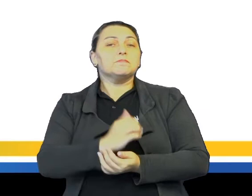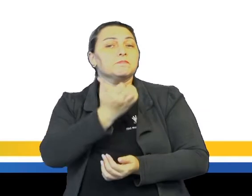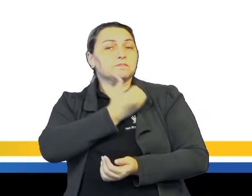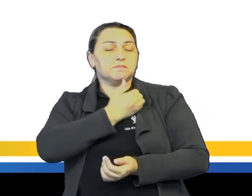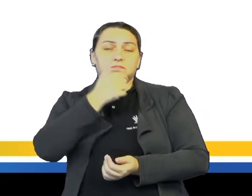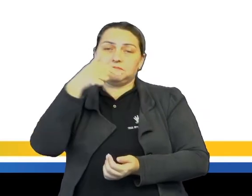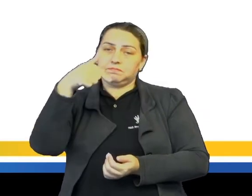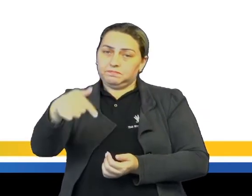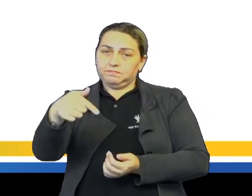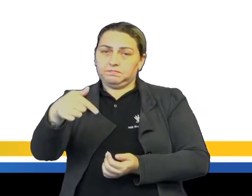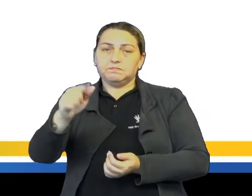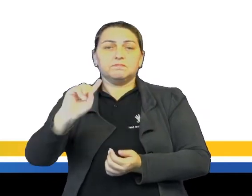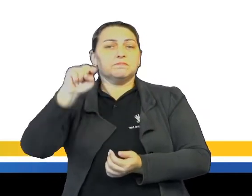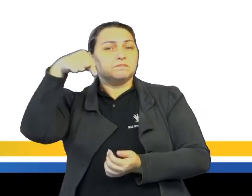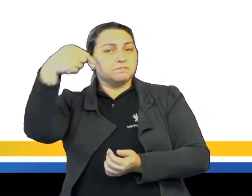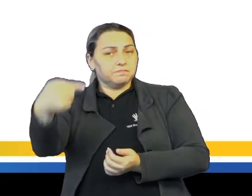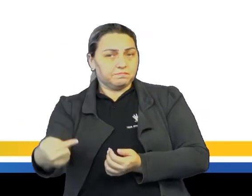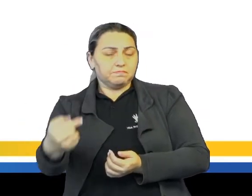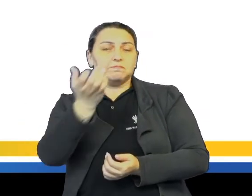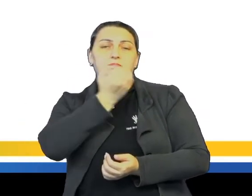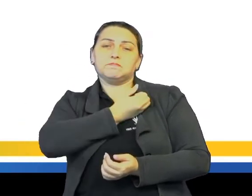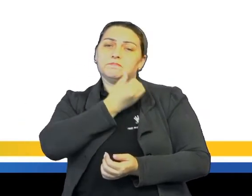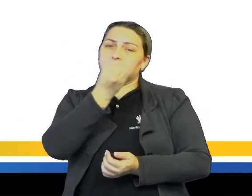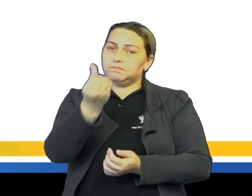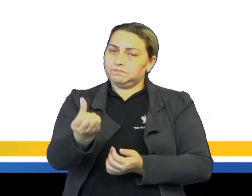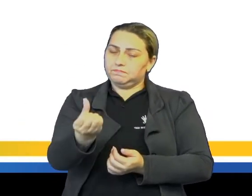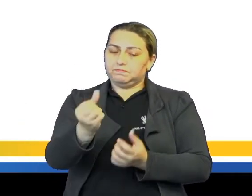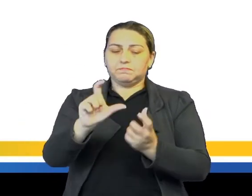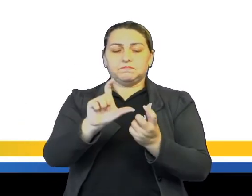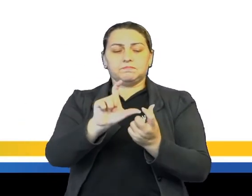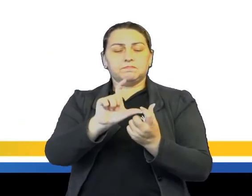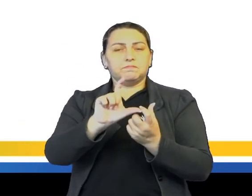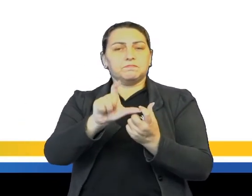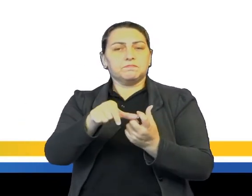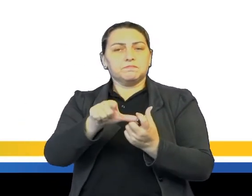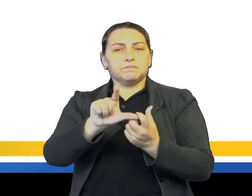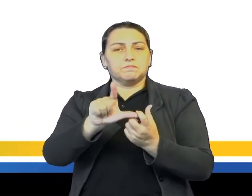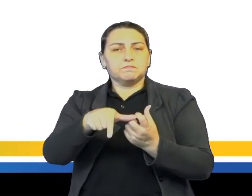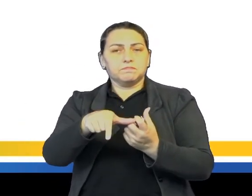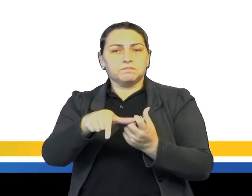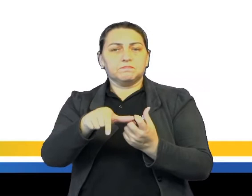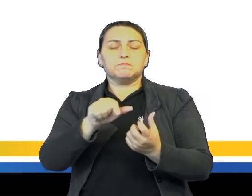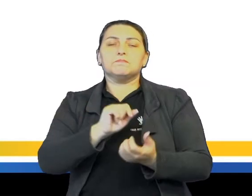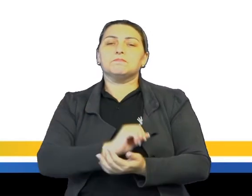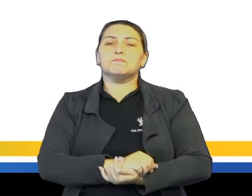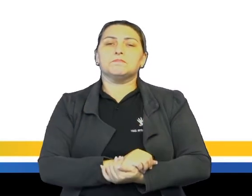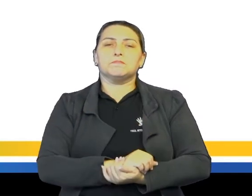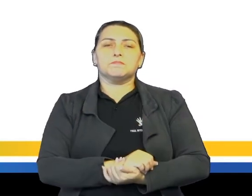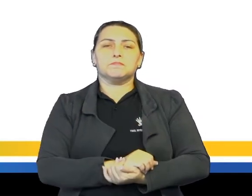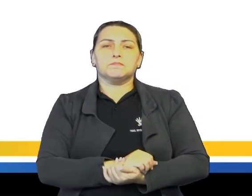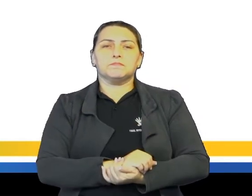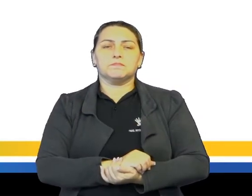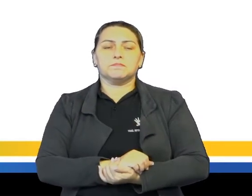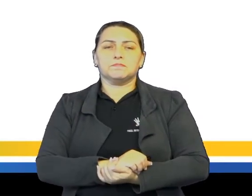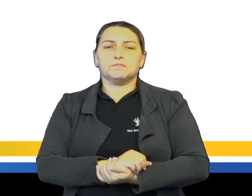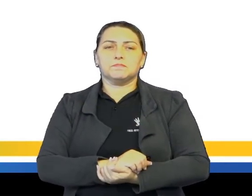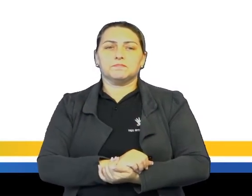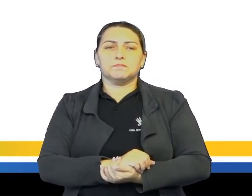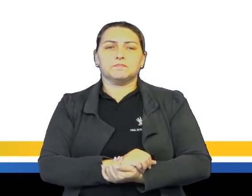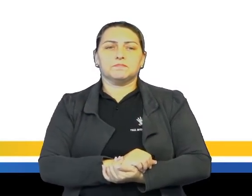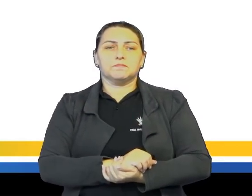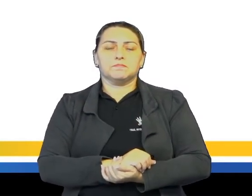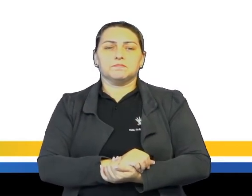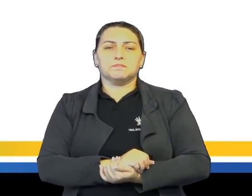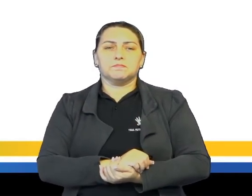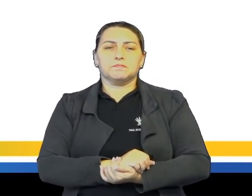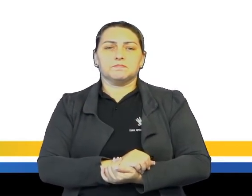número 7, ele vem após o número 6, ele vem depois. Se ele vem depois, ele é chamado de sucessor do